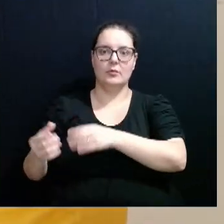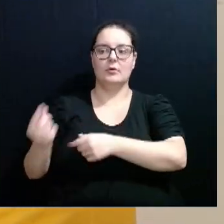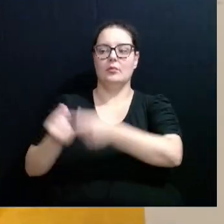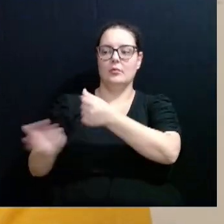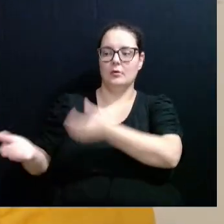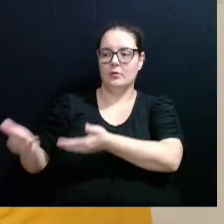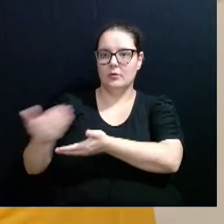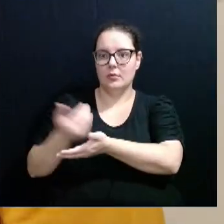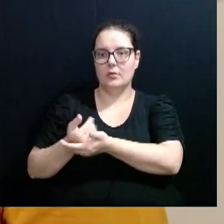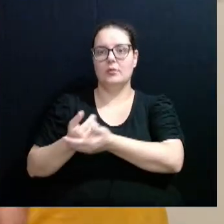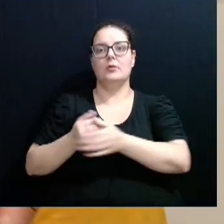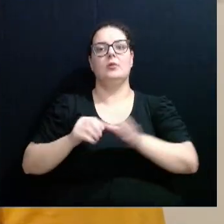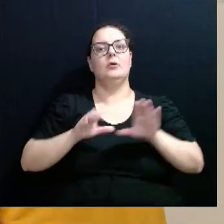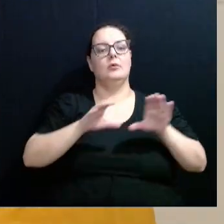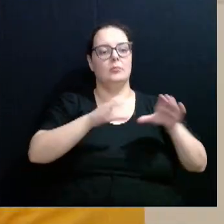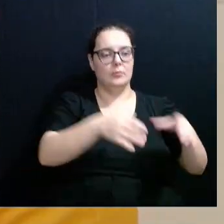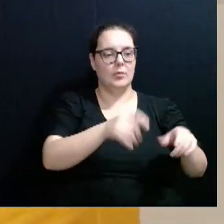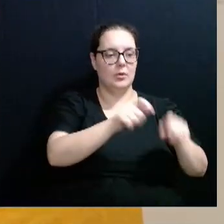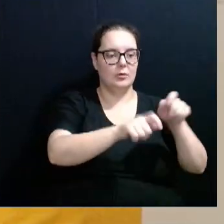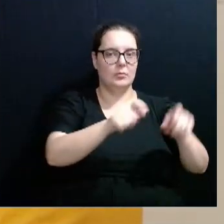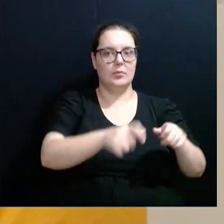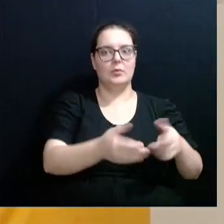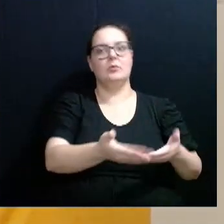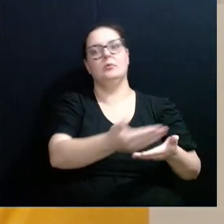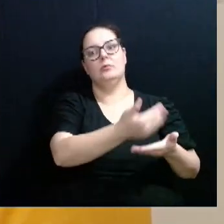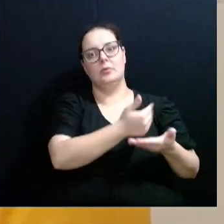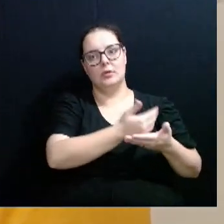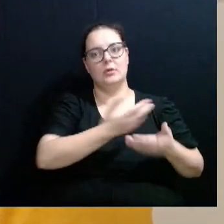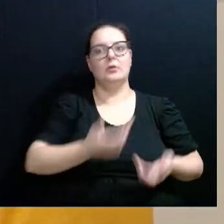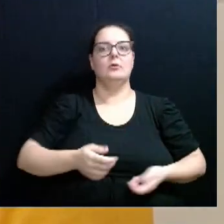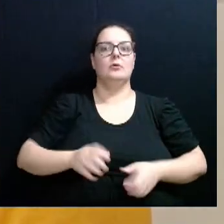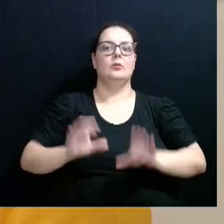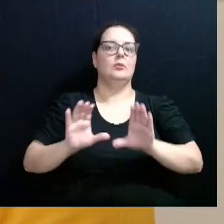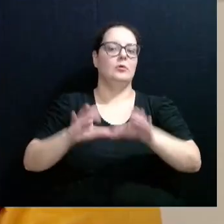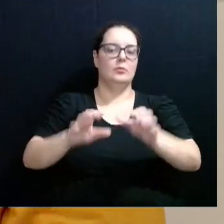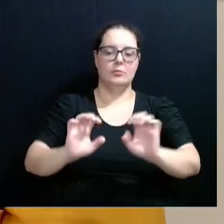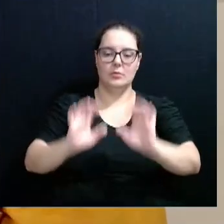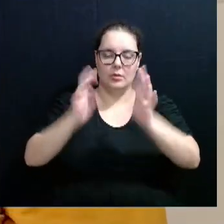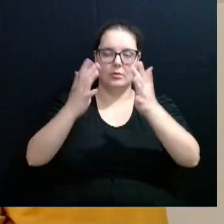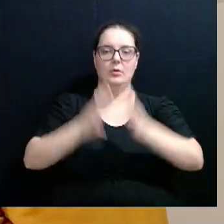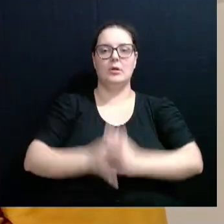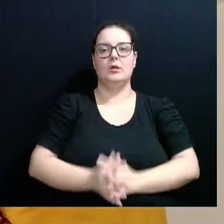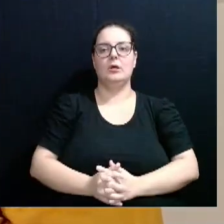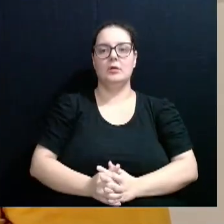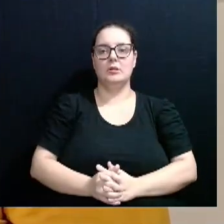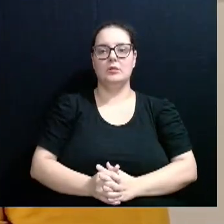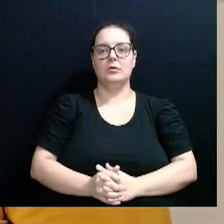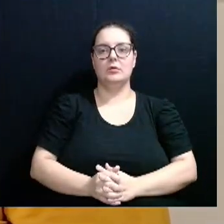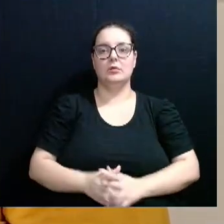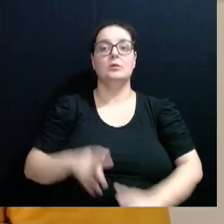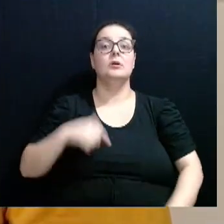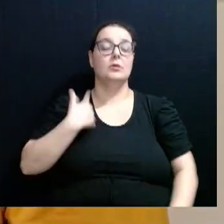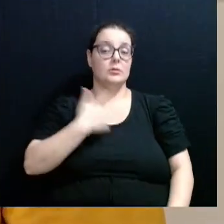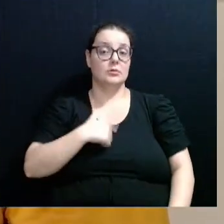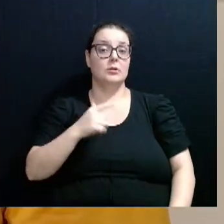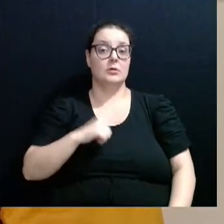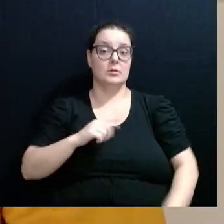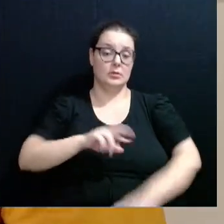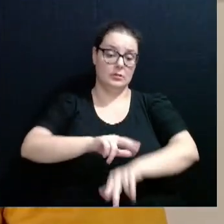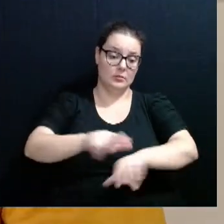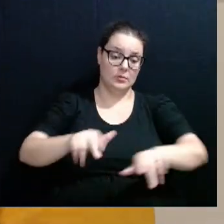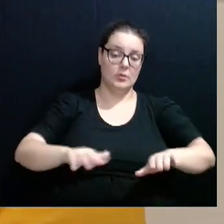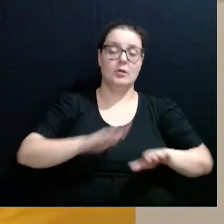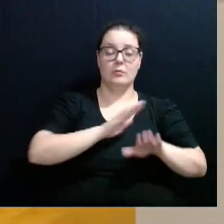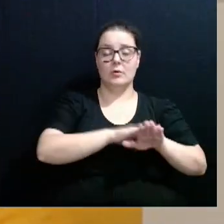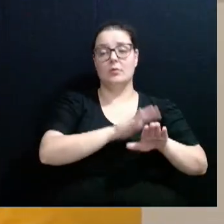trabalho de pessoas, o grupo de eventos, né? E nós temos uma série de atividades